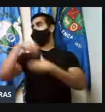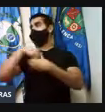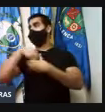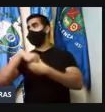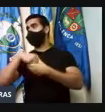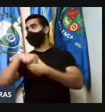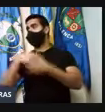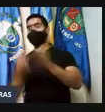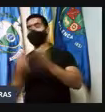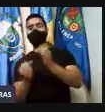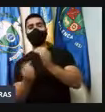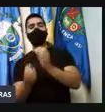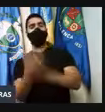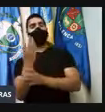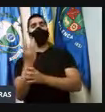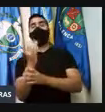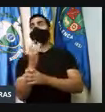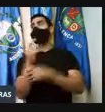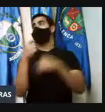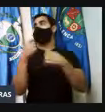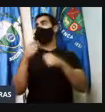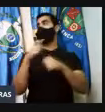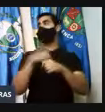ele é criado, então ele tem que ser